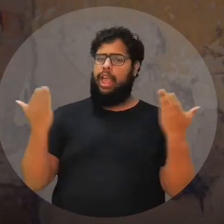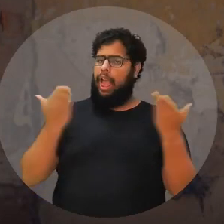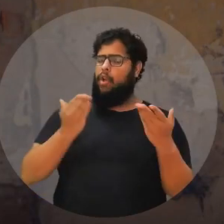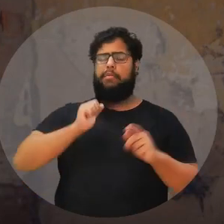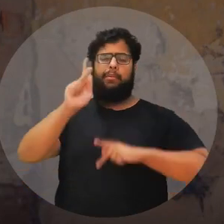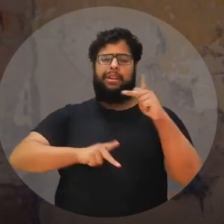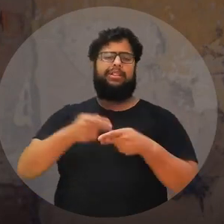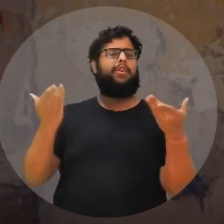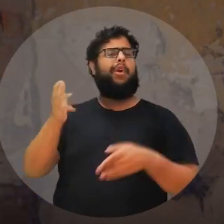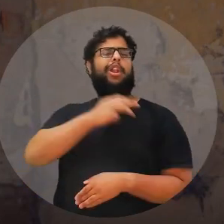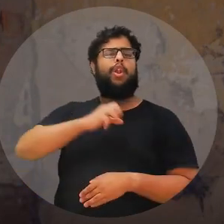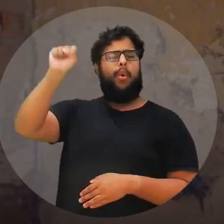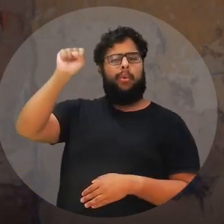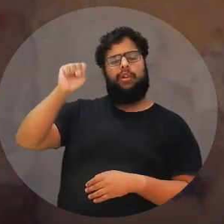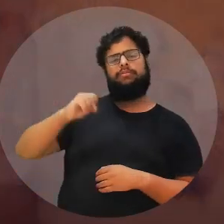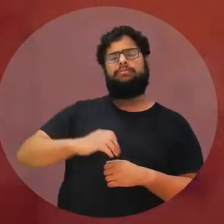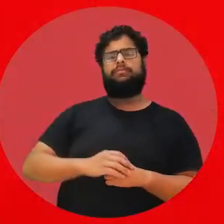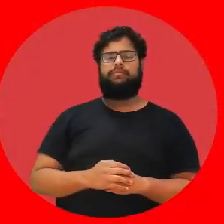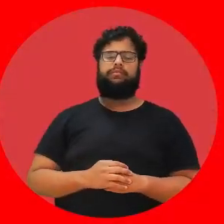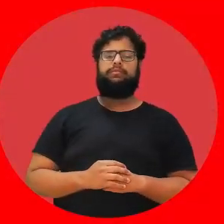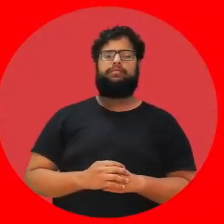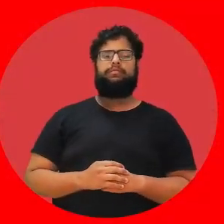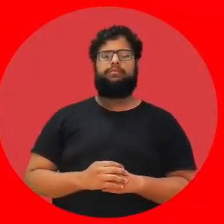Agora é povo. Agora é Lula.